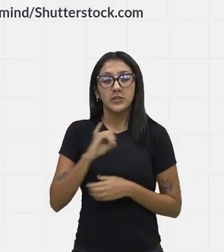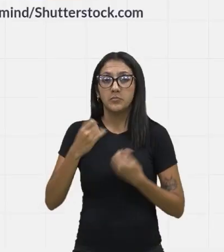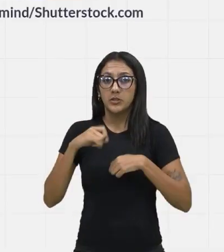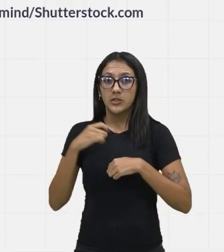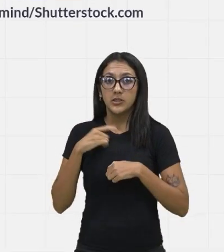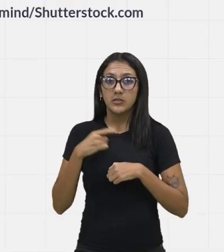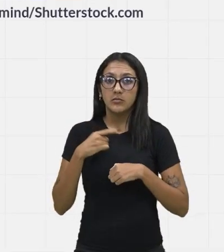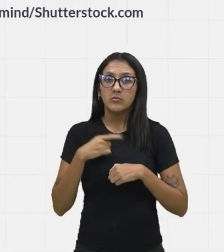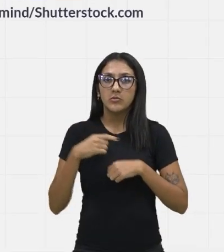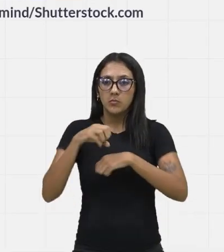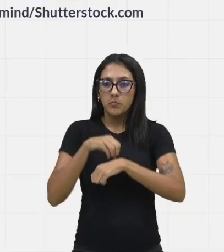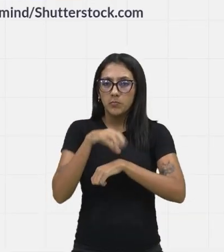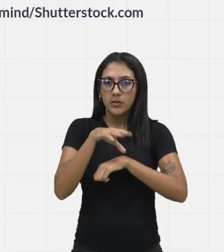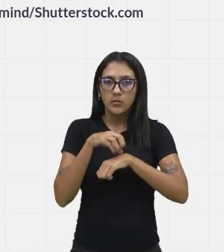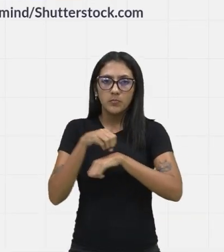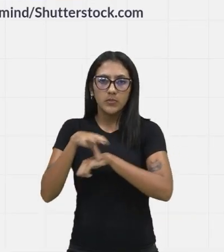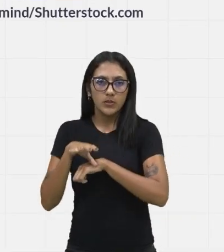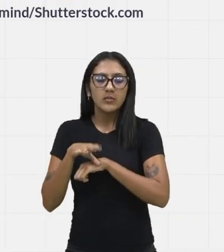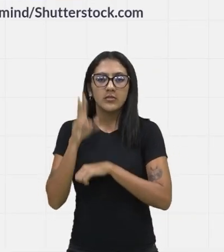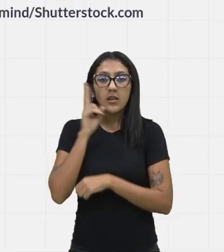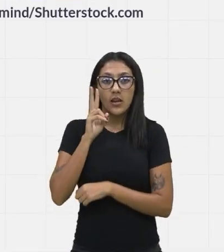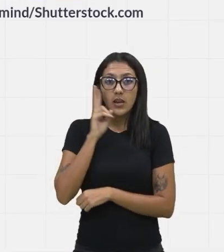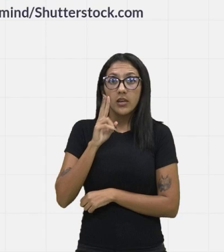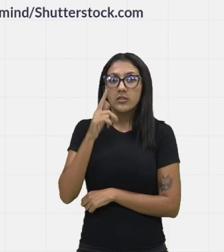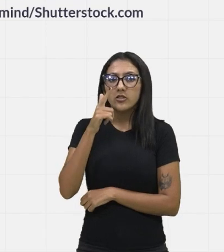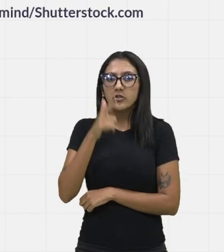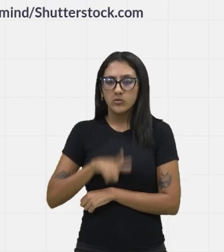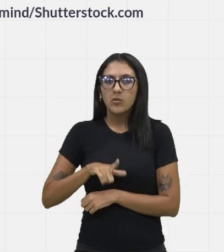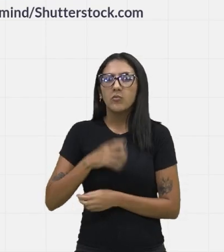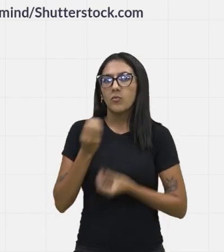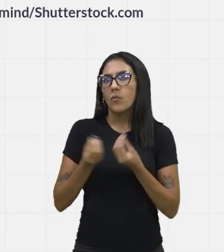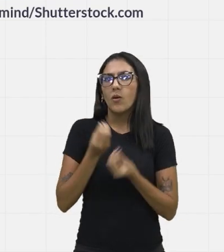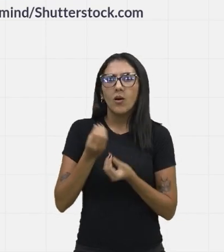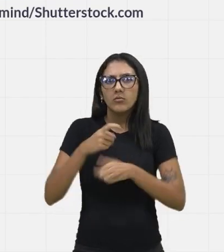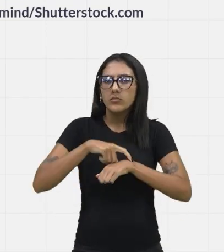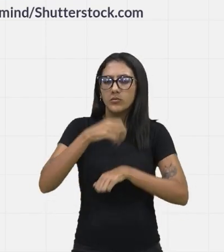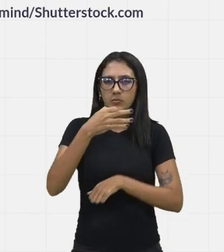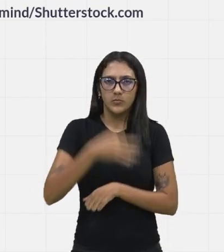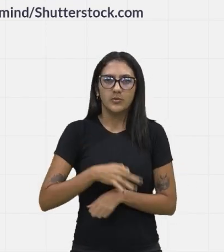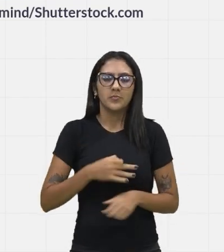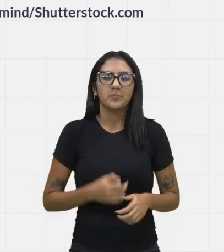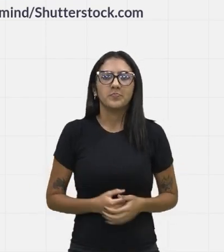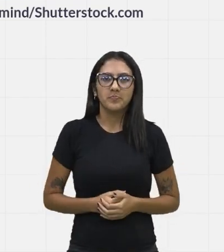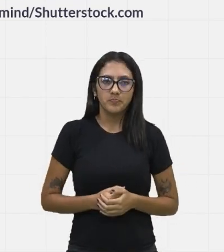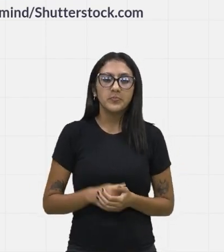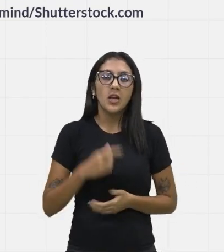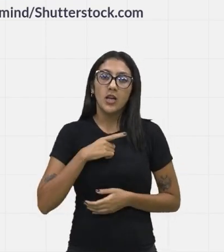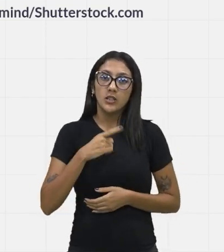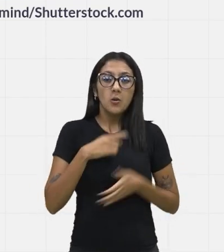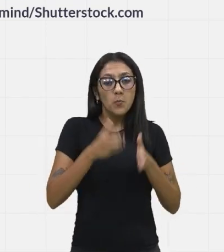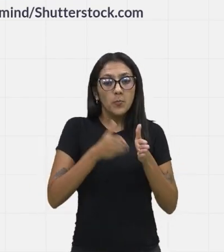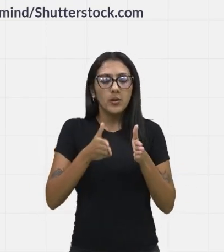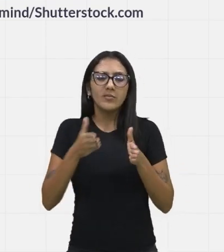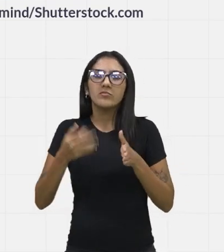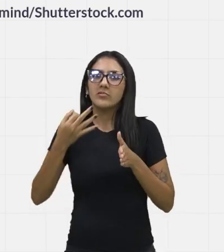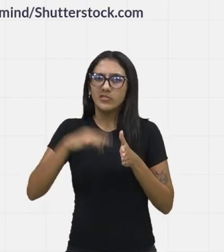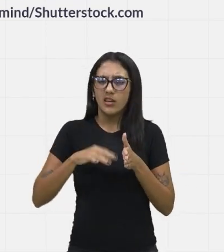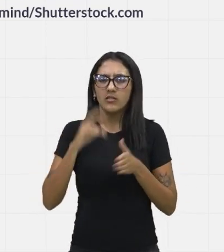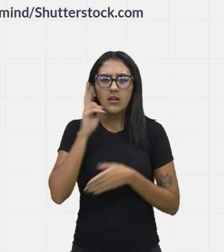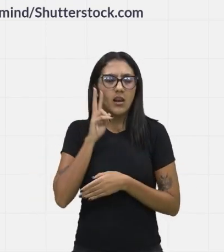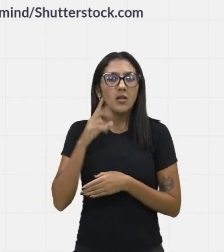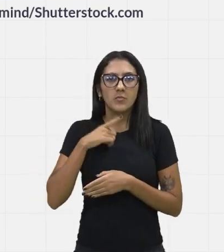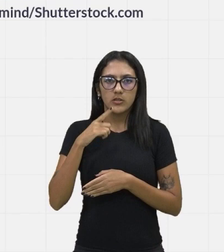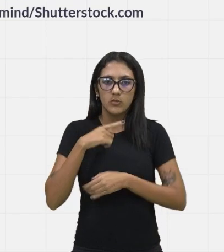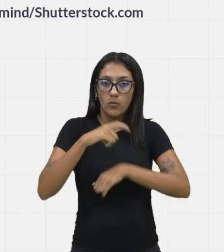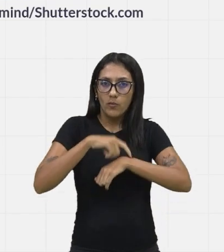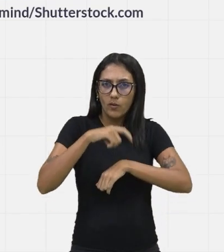apenas reforçando, né, professora Cristiane? Reforçando, né, gente? Então, elas são aplicadas nos momentos indicados lá no horário da aula,